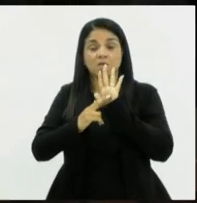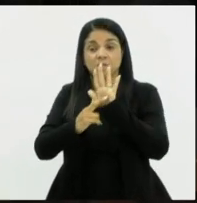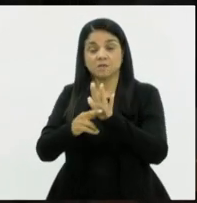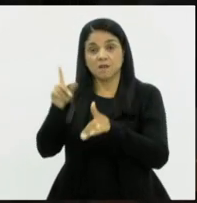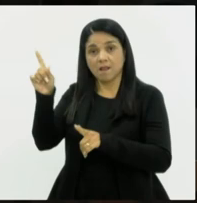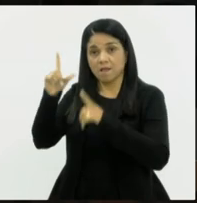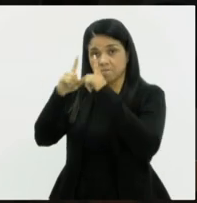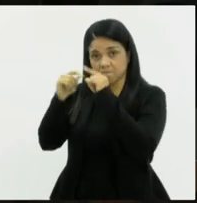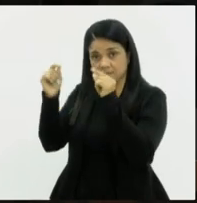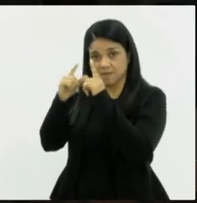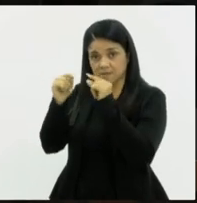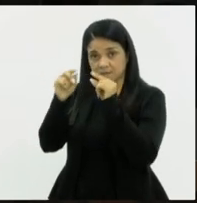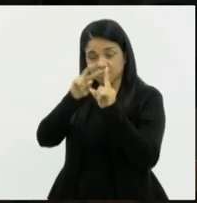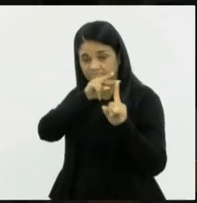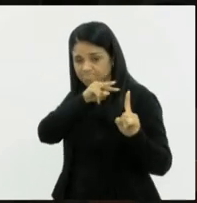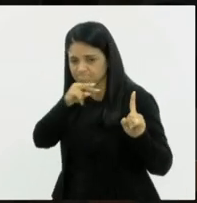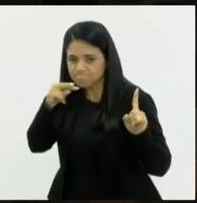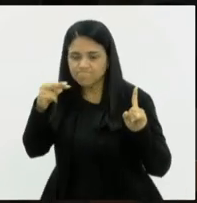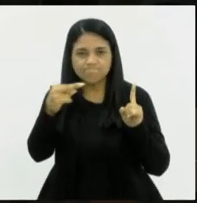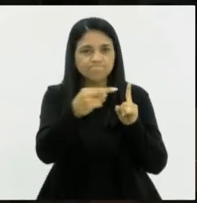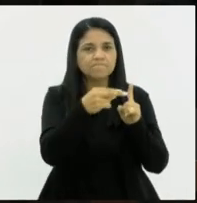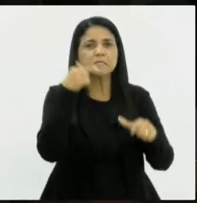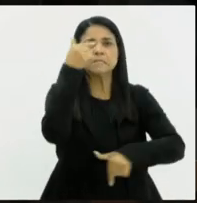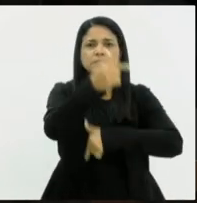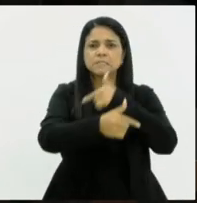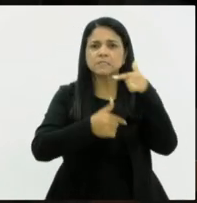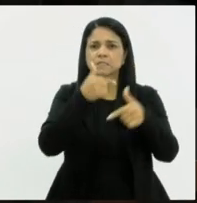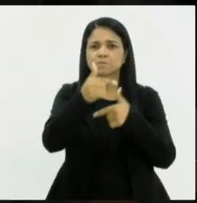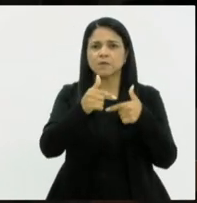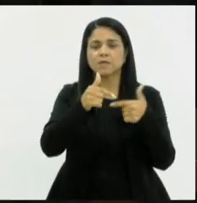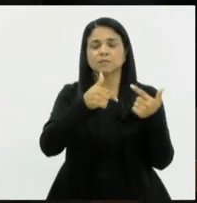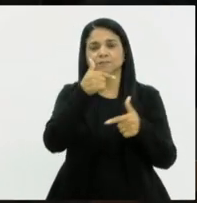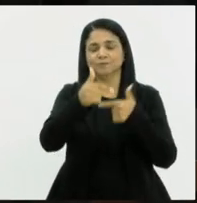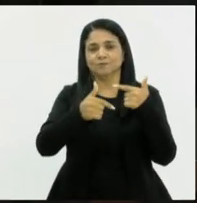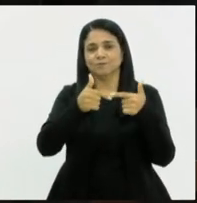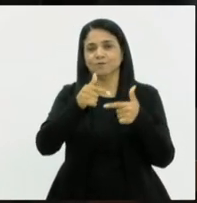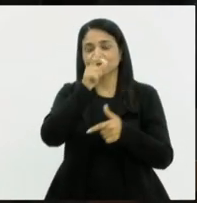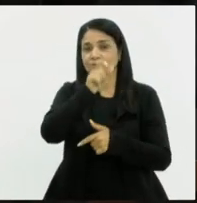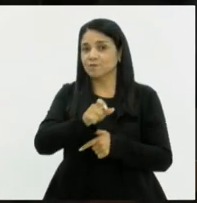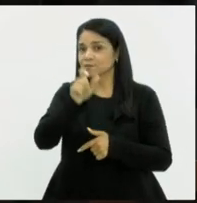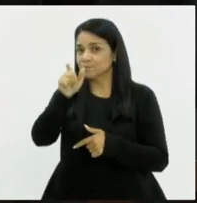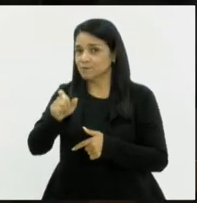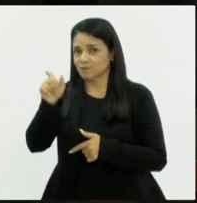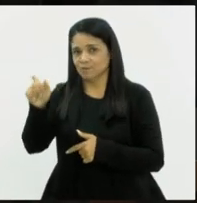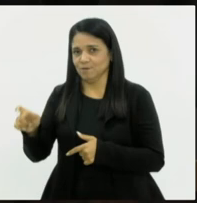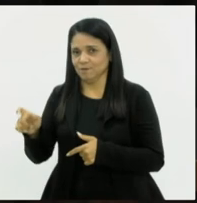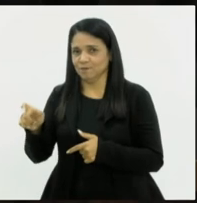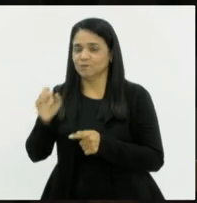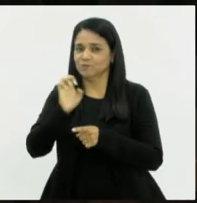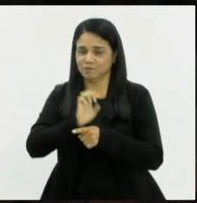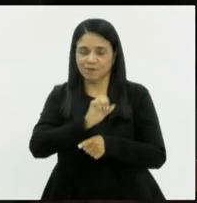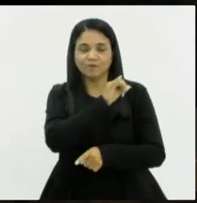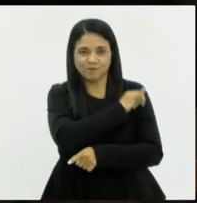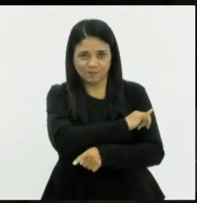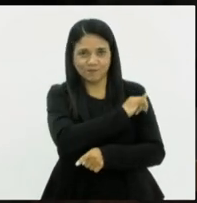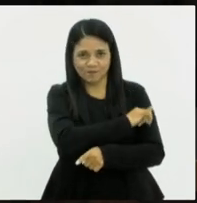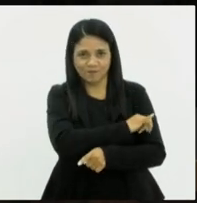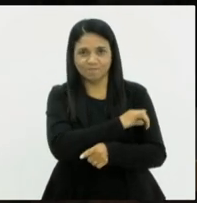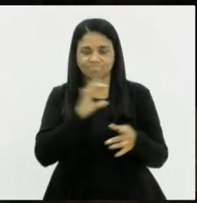olhando e trabalhando também com as pessoas invisíveis do nosso Estado. Agora é a hora